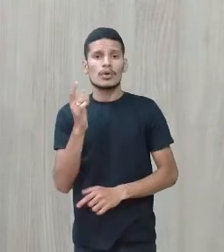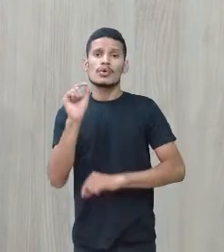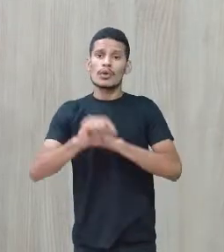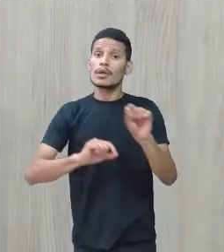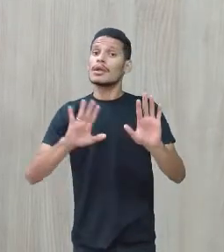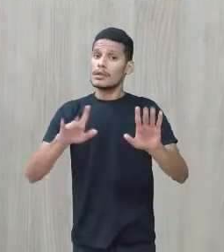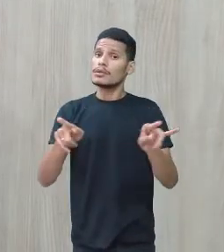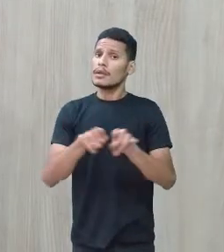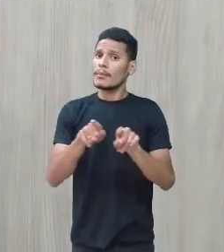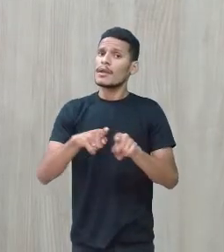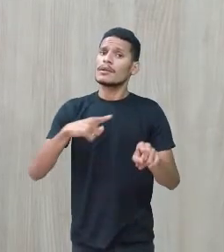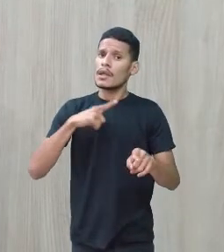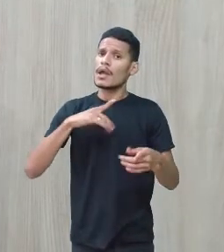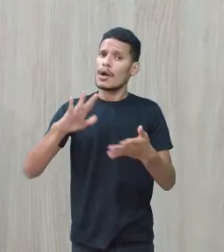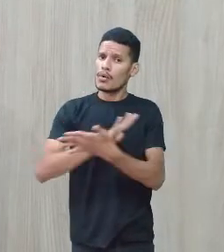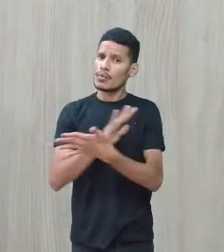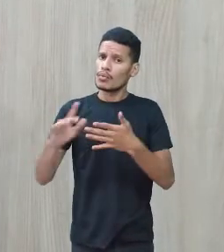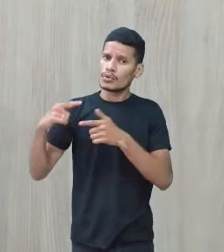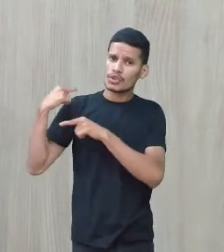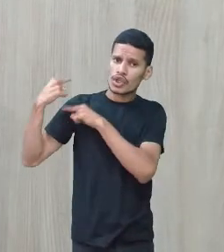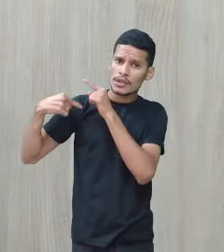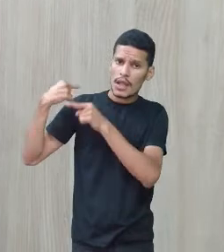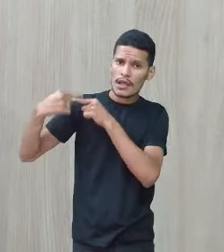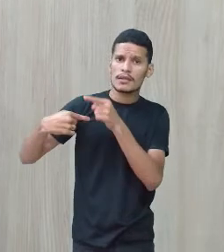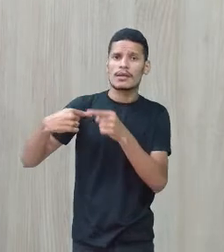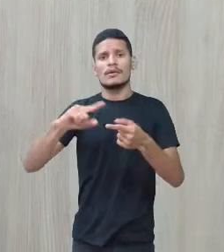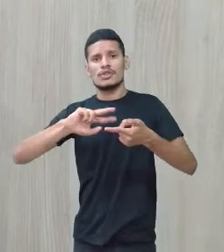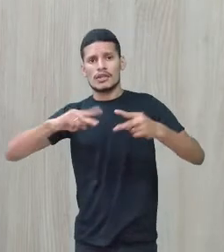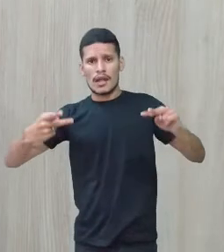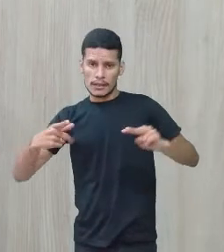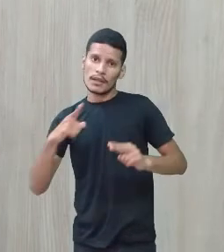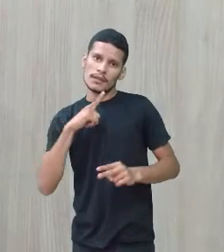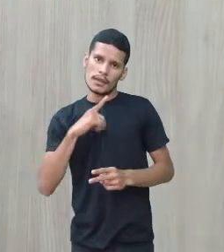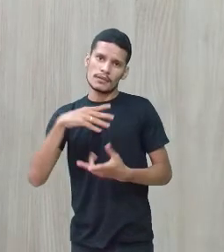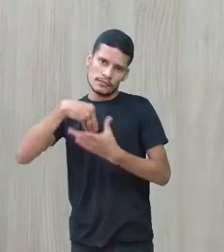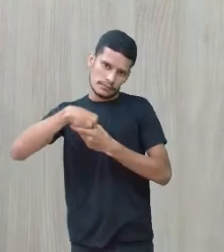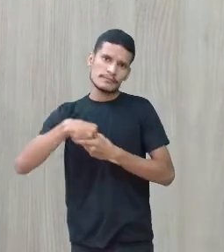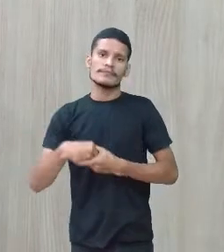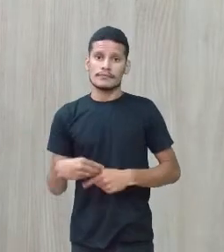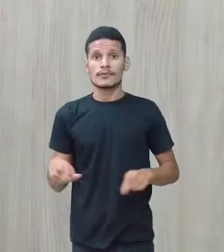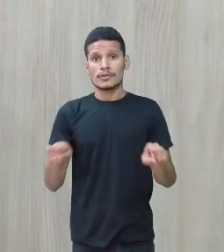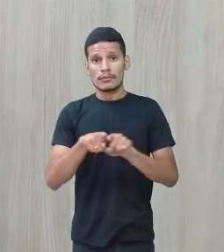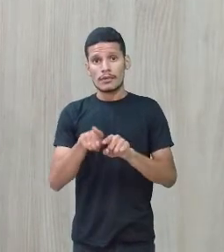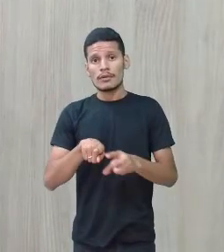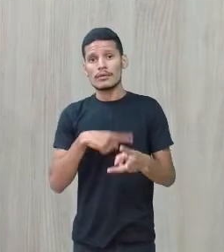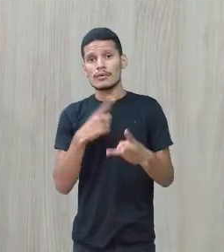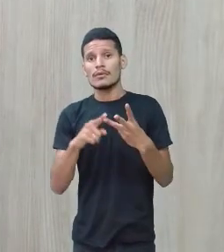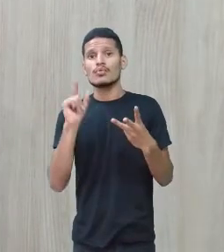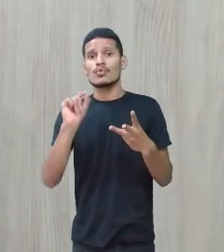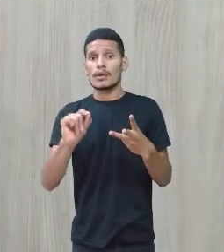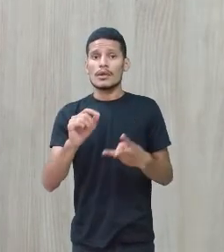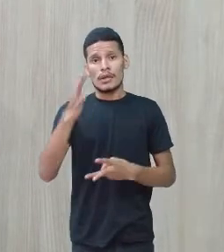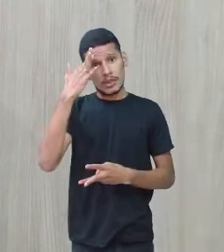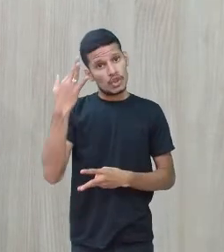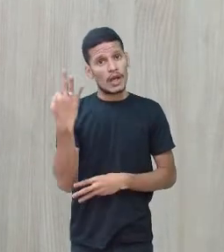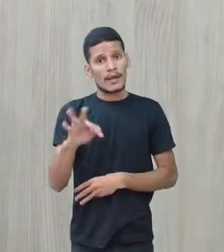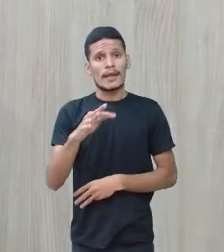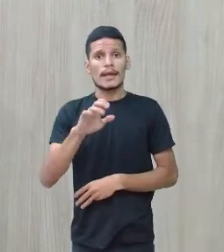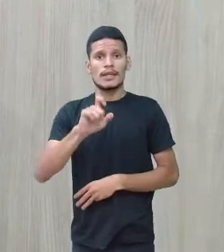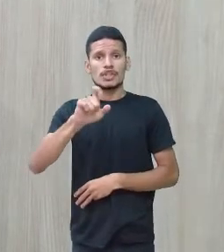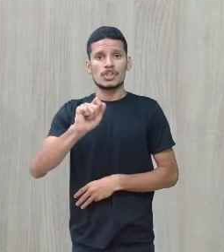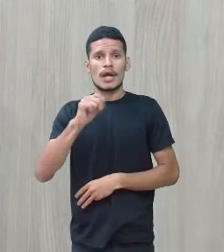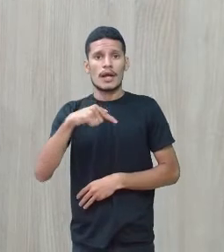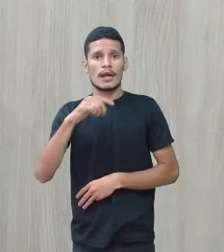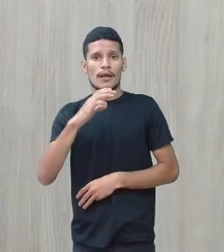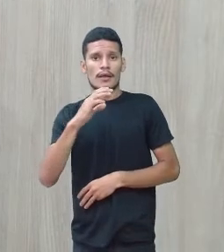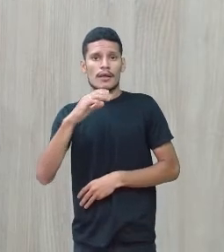normalmente tem alguma questão genética aí, não é uma questão hereditária aí. E a outra que nós vimos aqui, a enxaqueca, que também